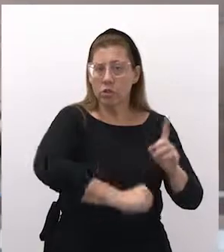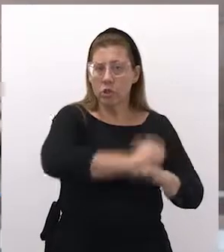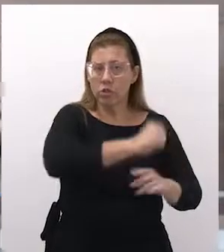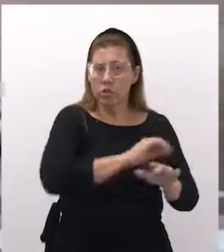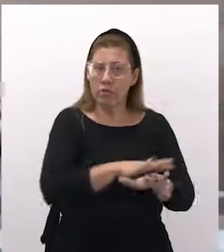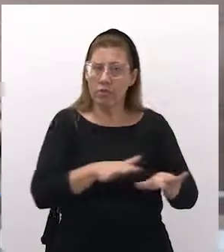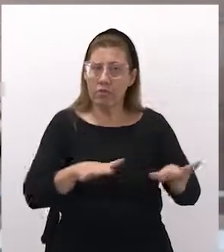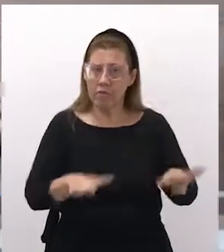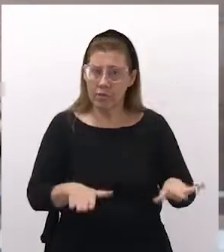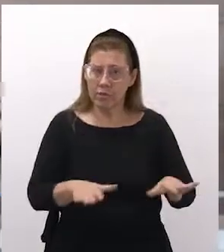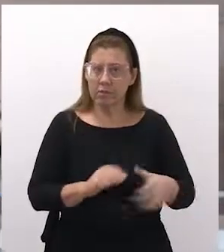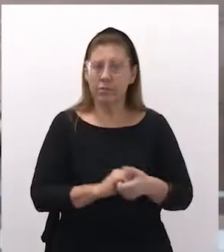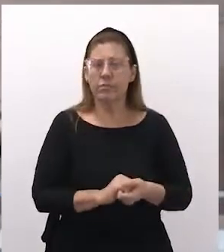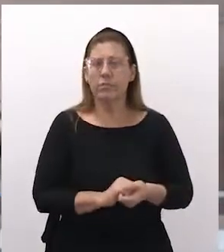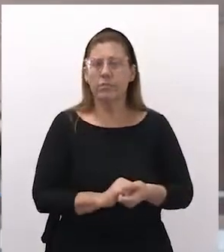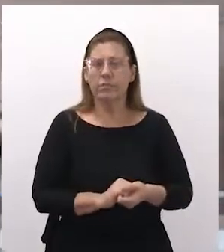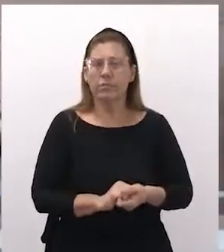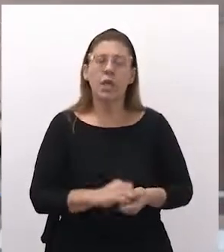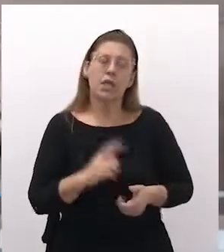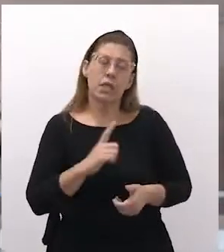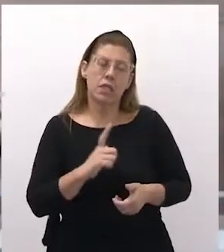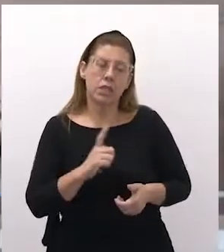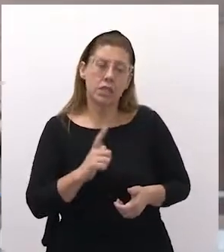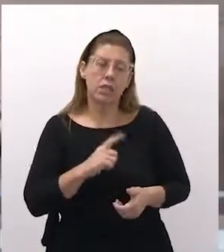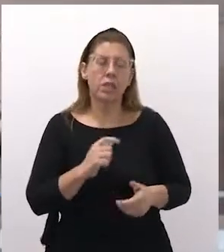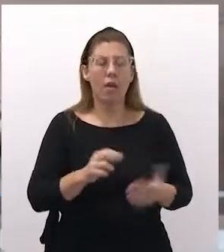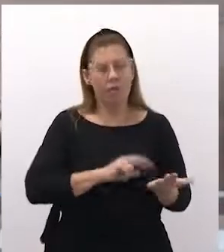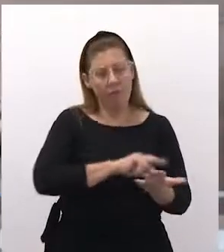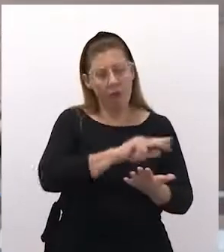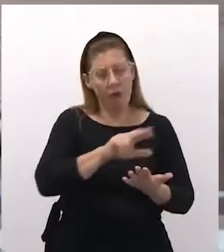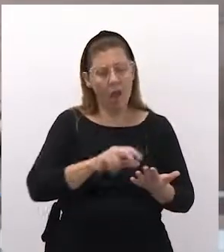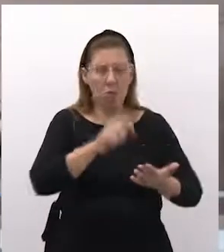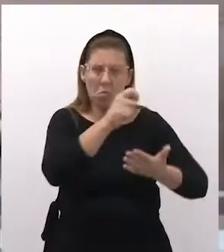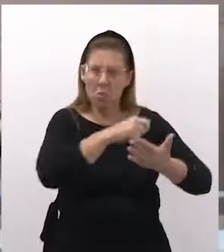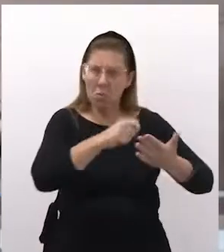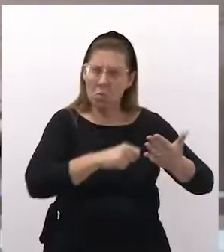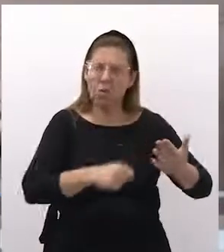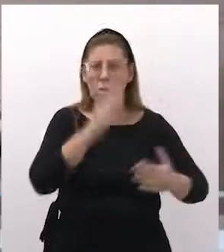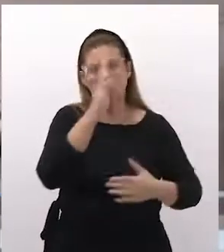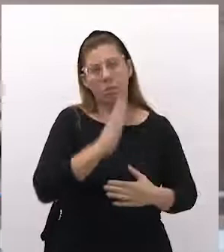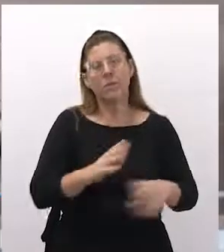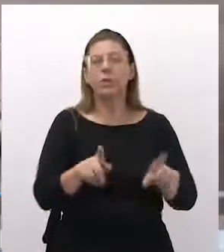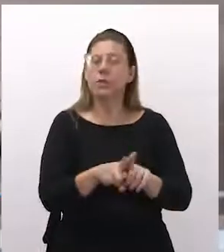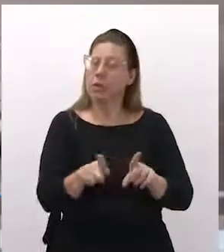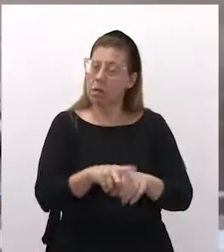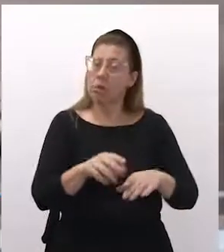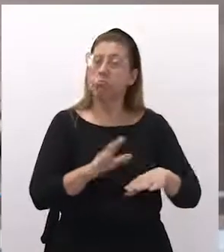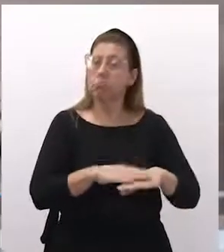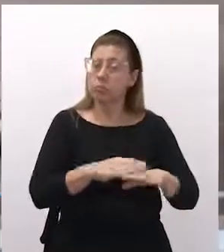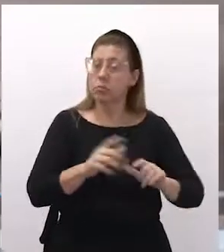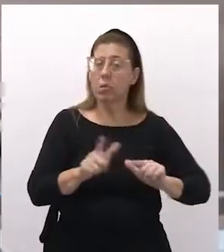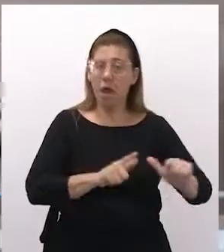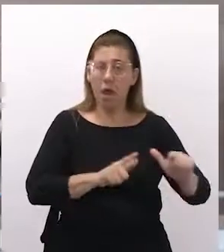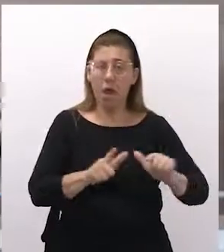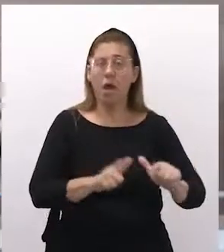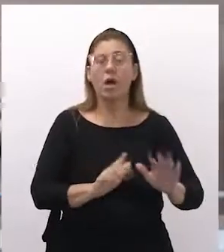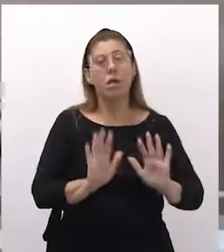infância, que existem outros autores no Brasil que também trabalham com isso,